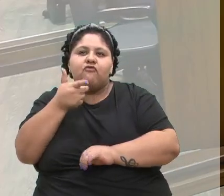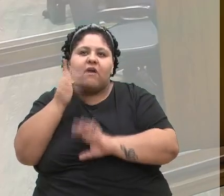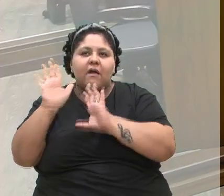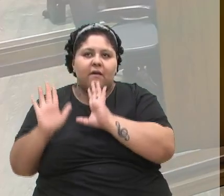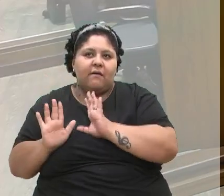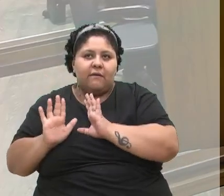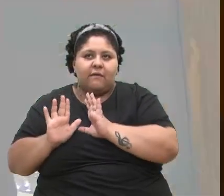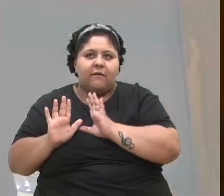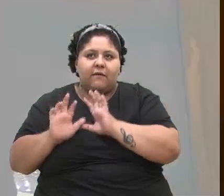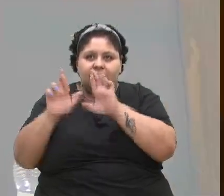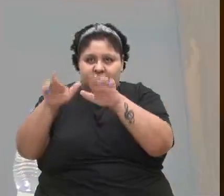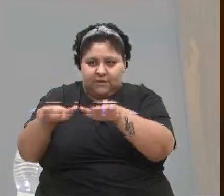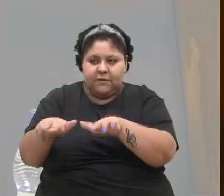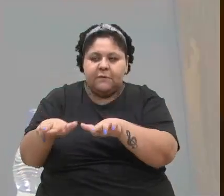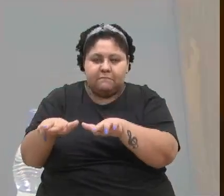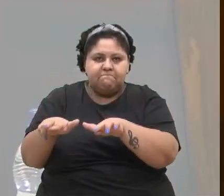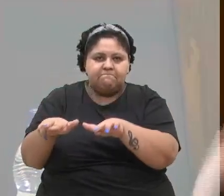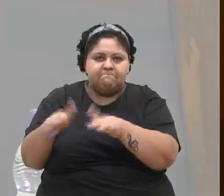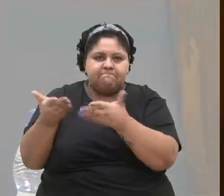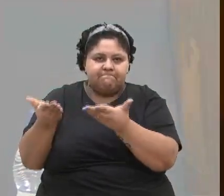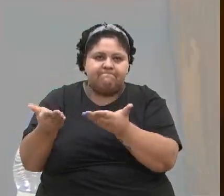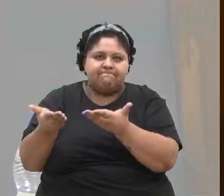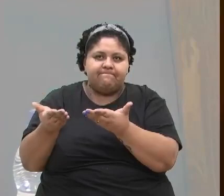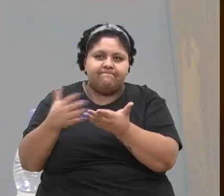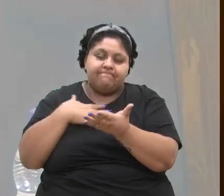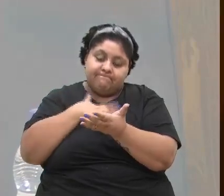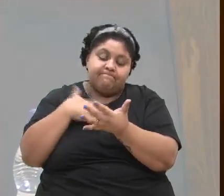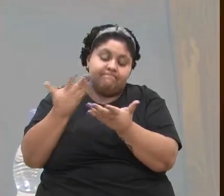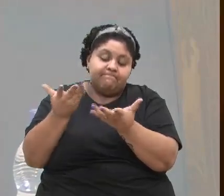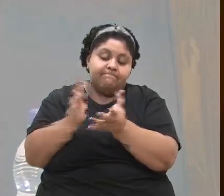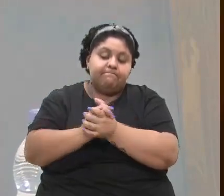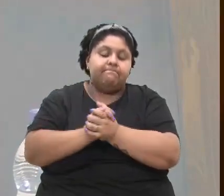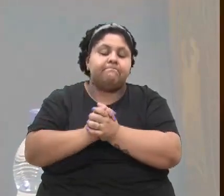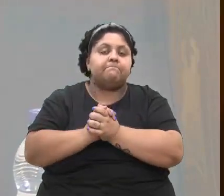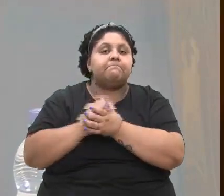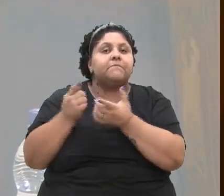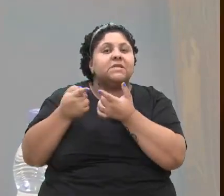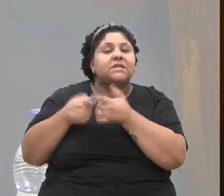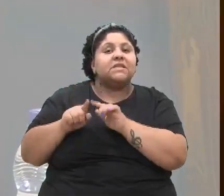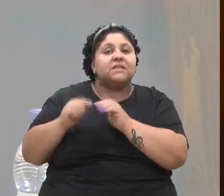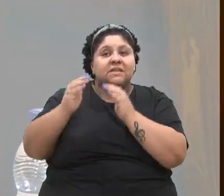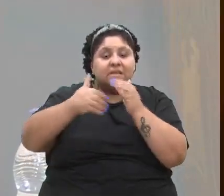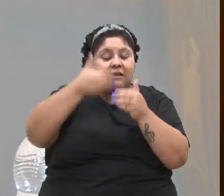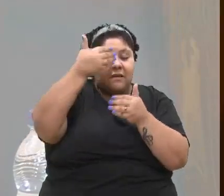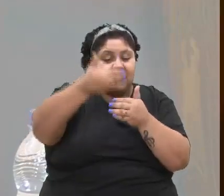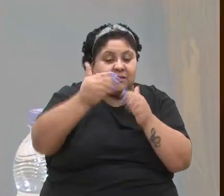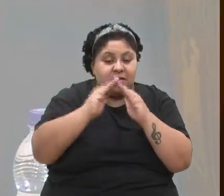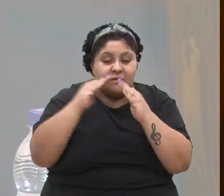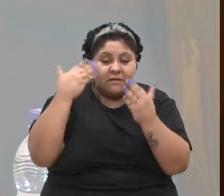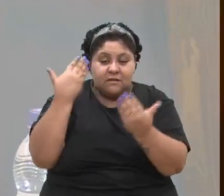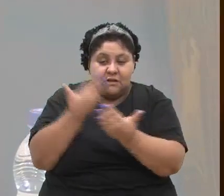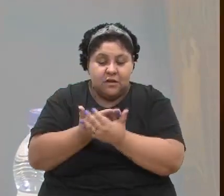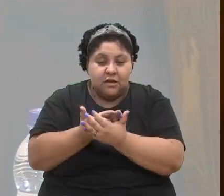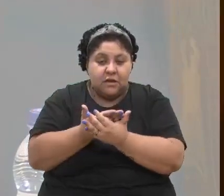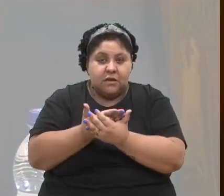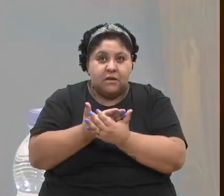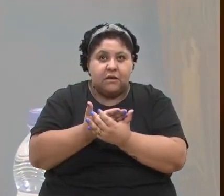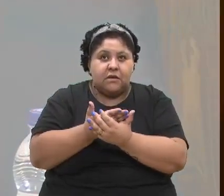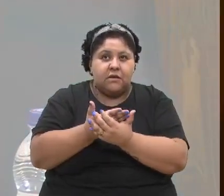na sua região, né, porque a senhora mora lá, nesse sentido que eu digo a sua, mas em frente à escola de ensino